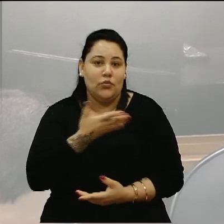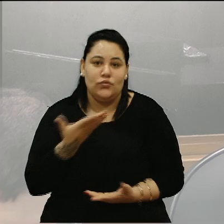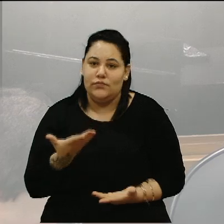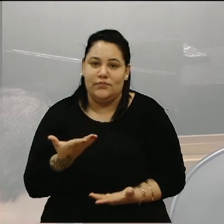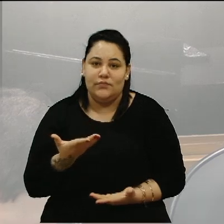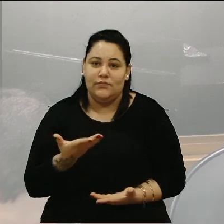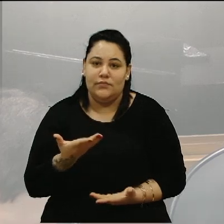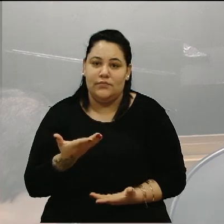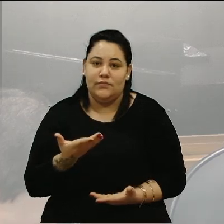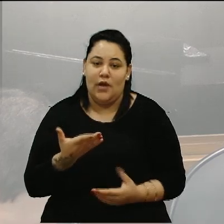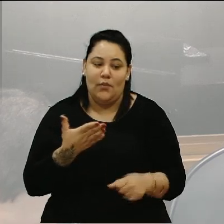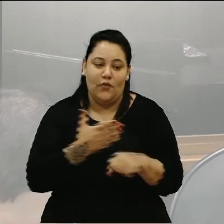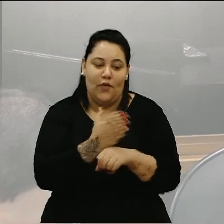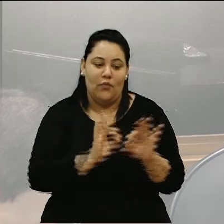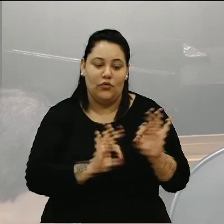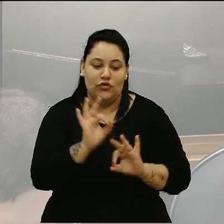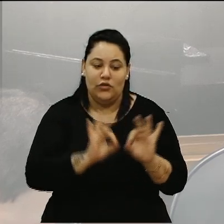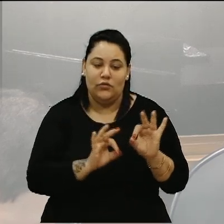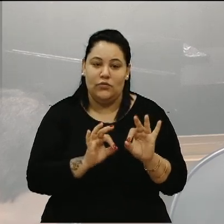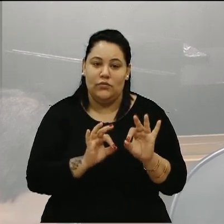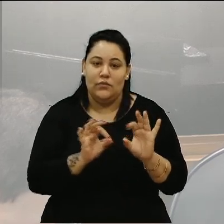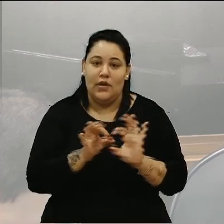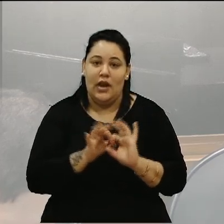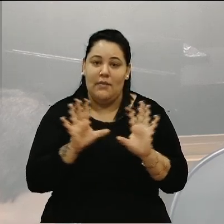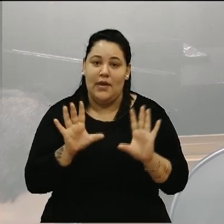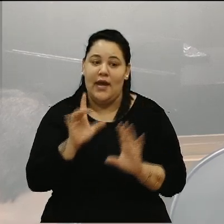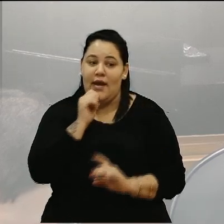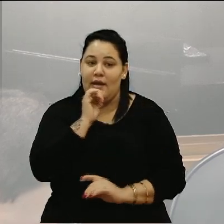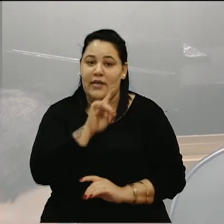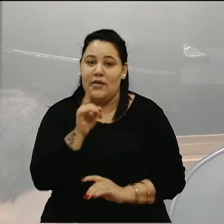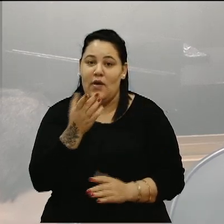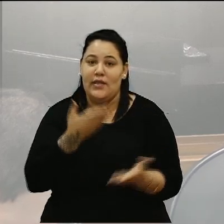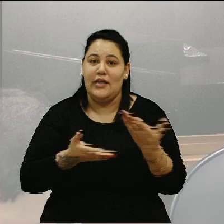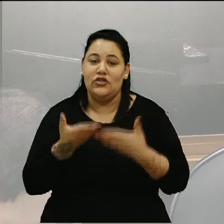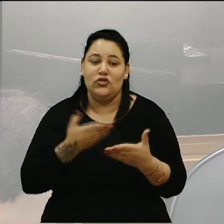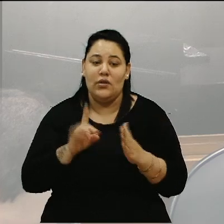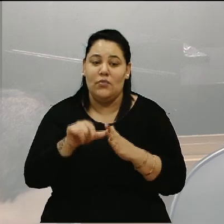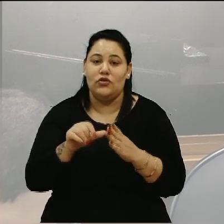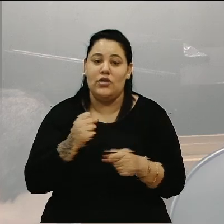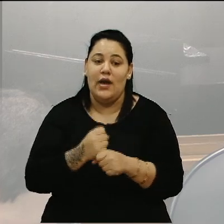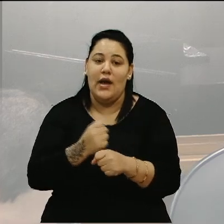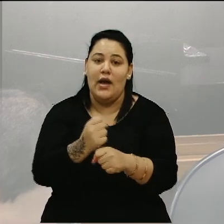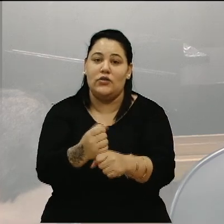para permitir que, quando não forem atendidos depois de anos